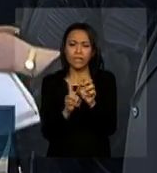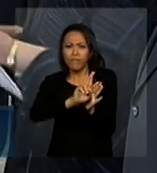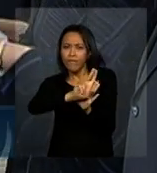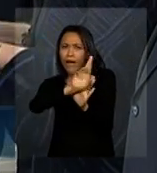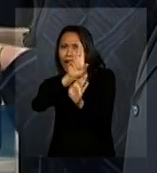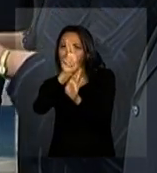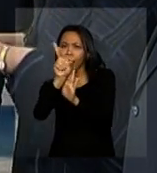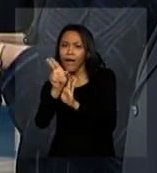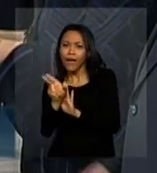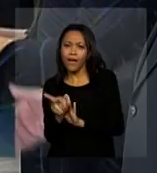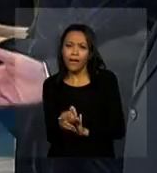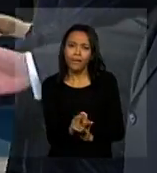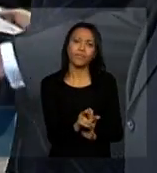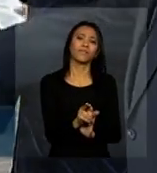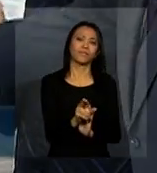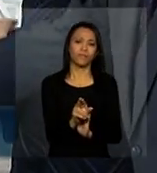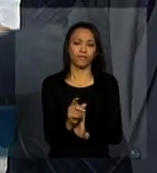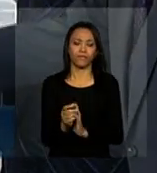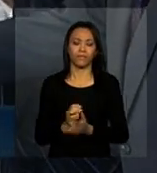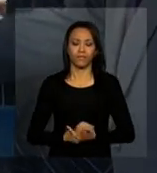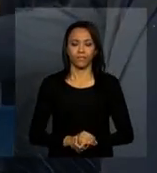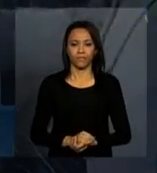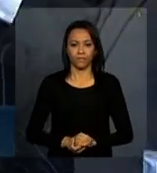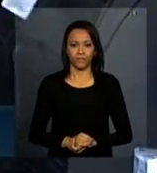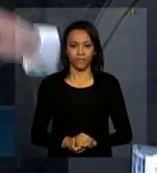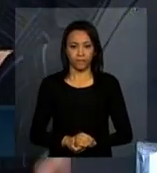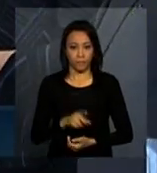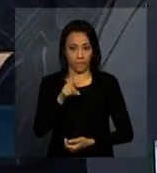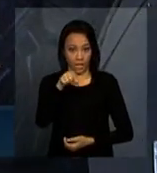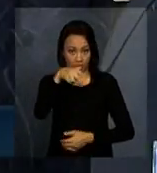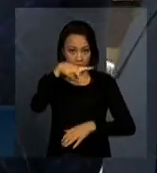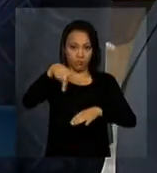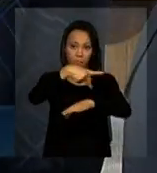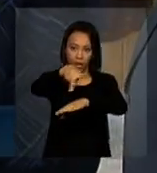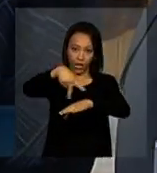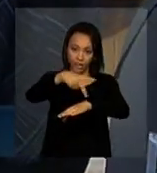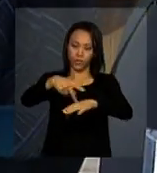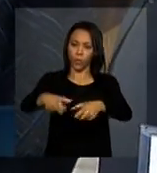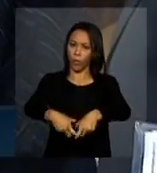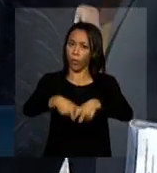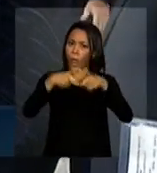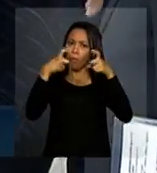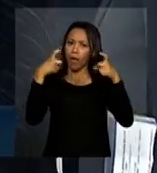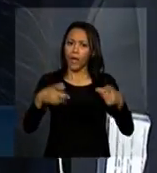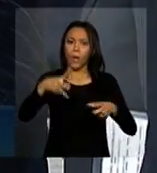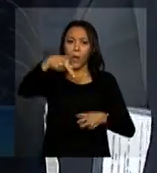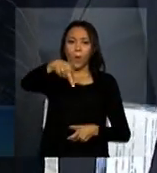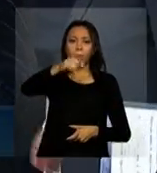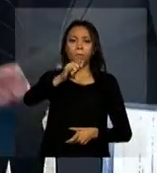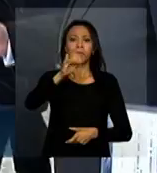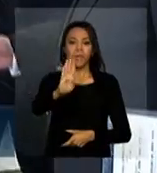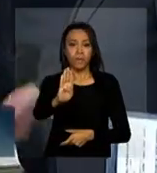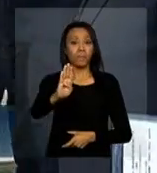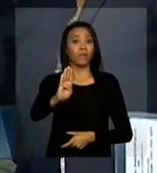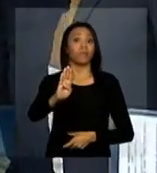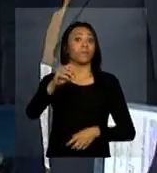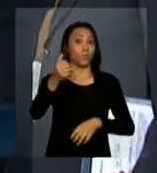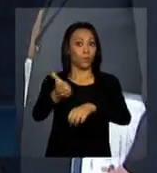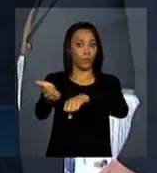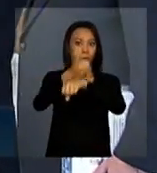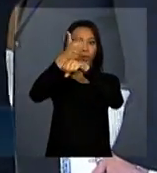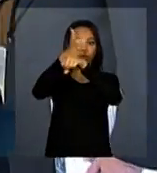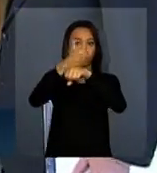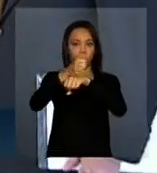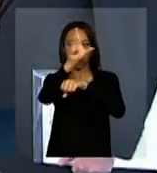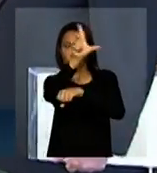territórios descontínuos. Guiné Equatorial apresenta o maior PIB per capita do continente